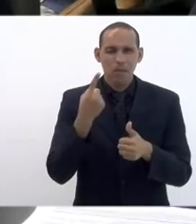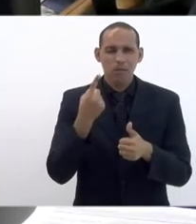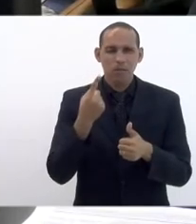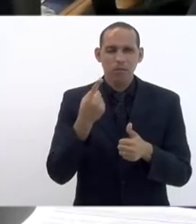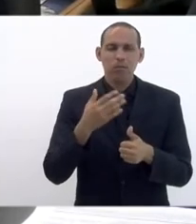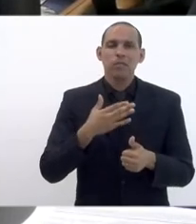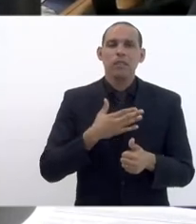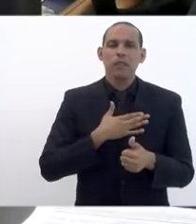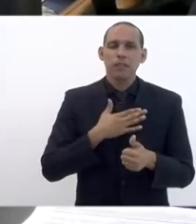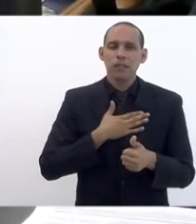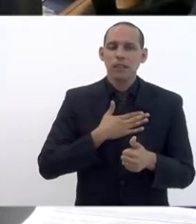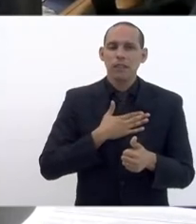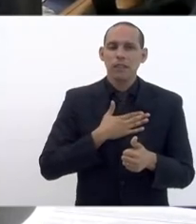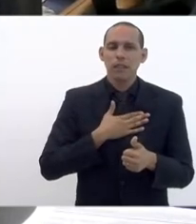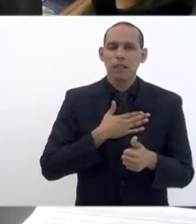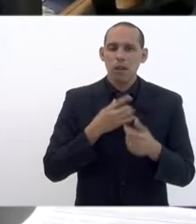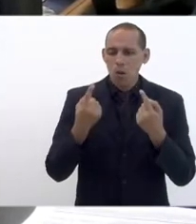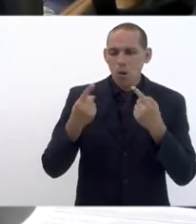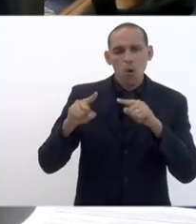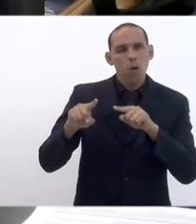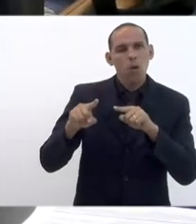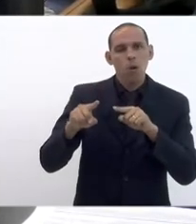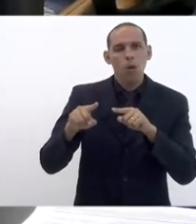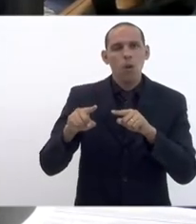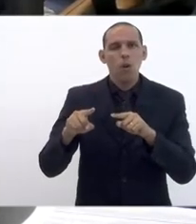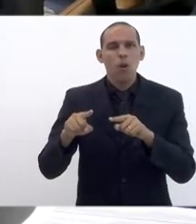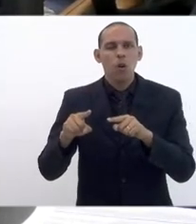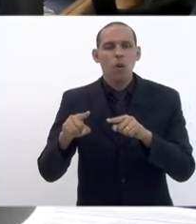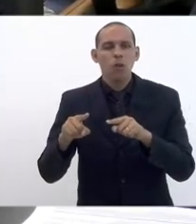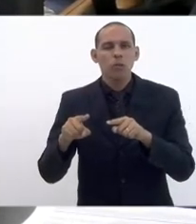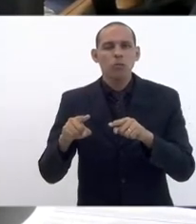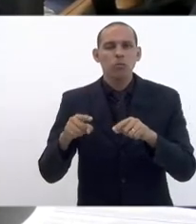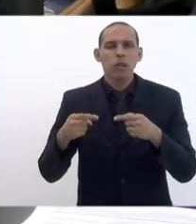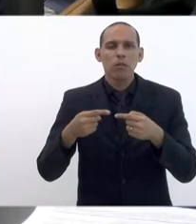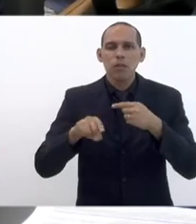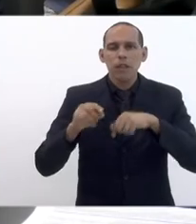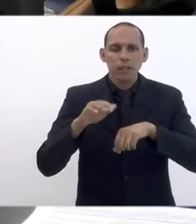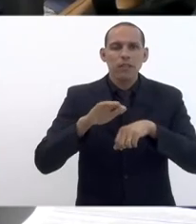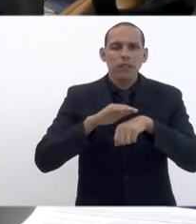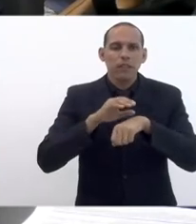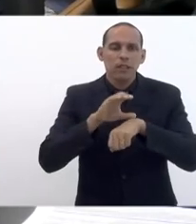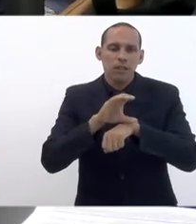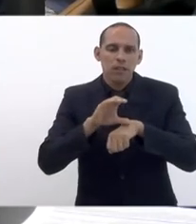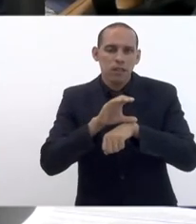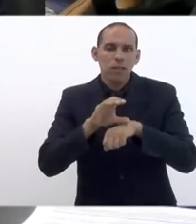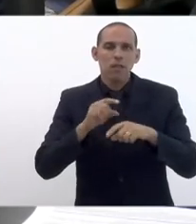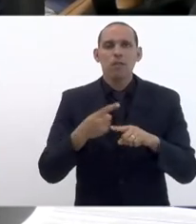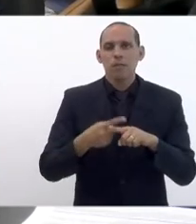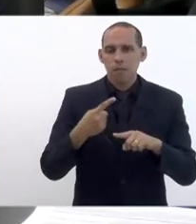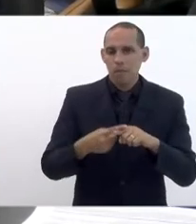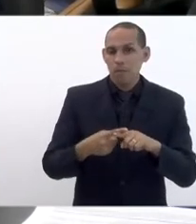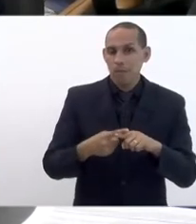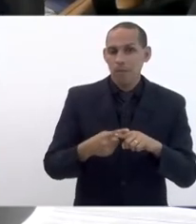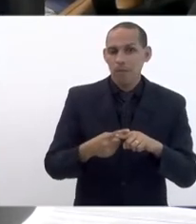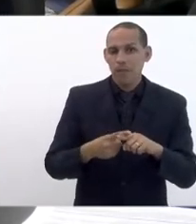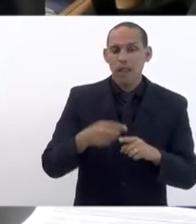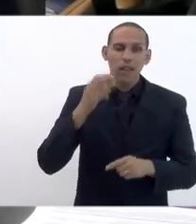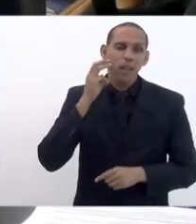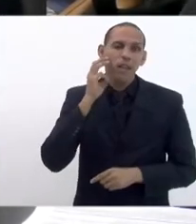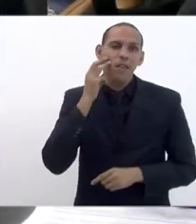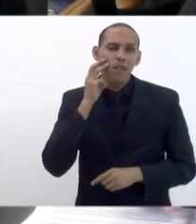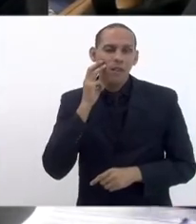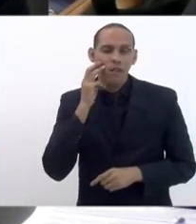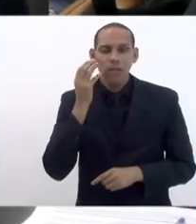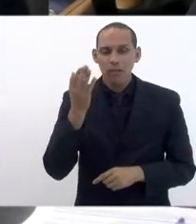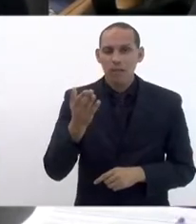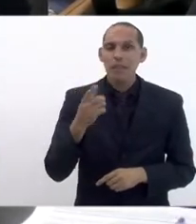eu tenho um voto divergente, que é pela inconstitucionalidade, é porque assiste também razão ao deputado Valdec. De fato, há o apontamento de uma fonte